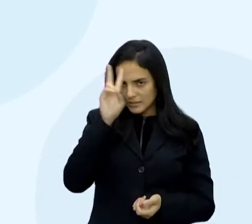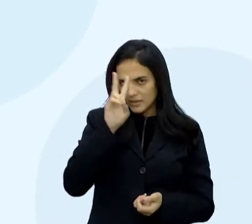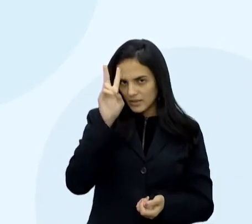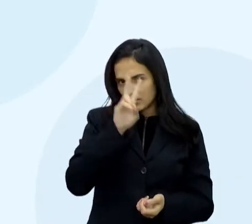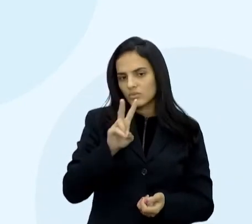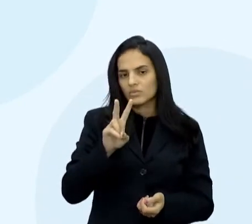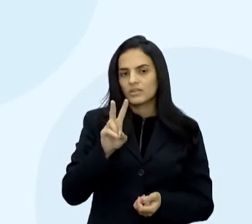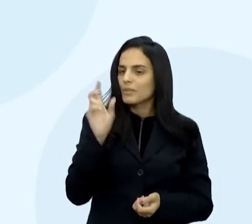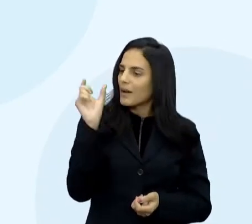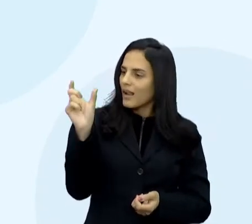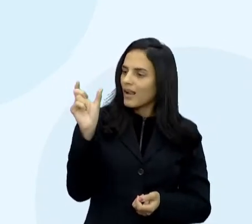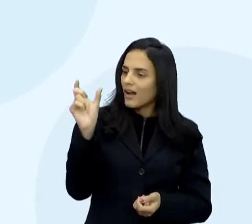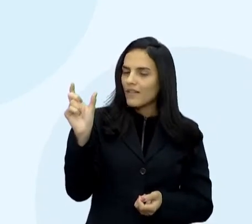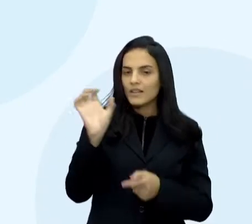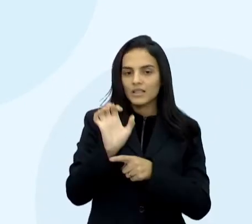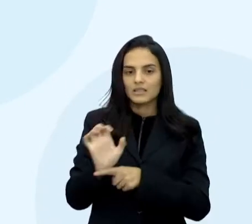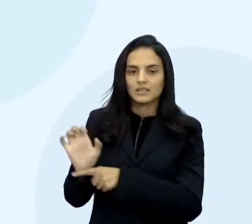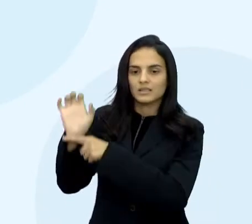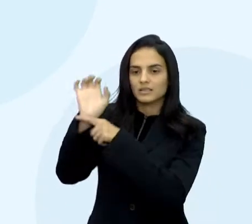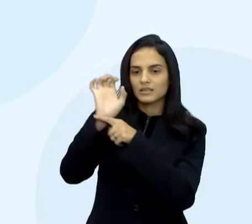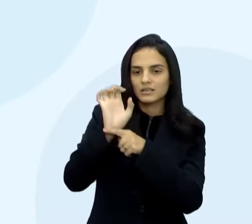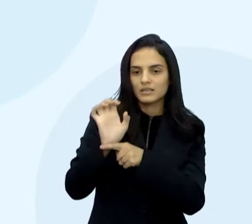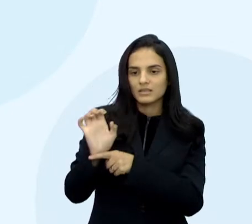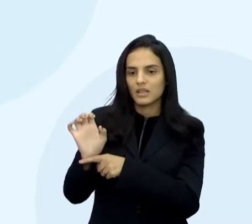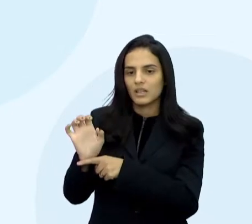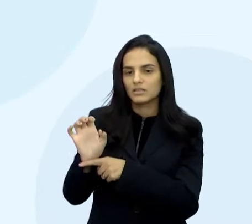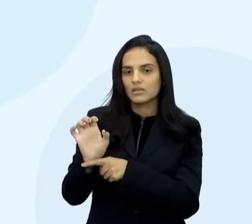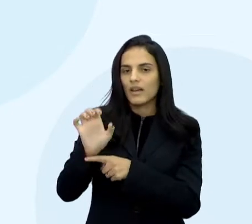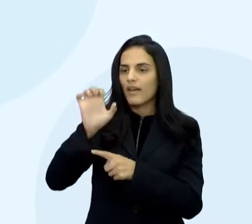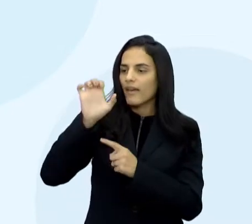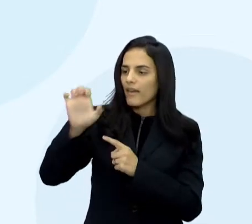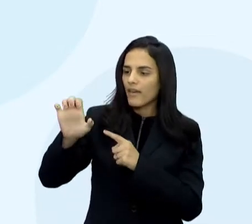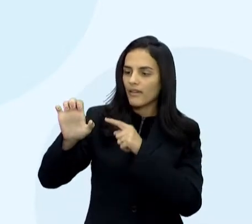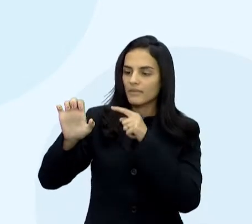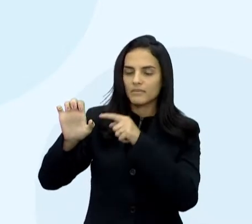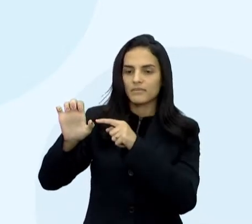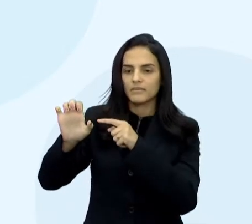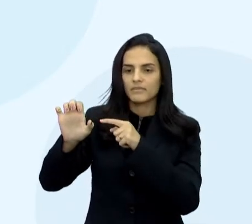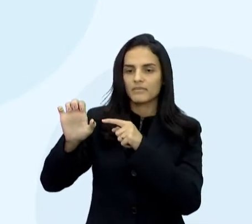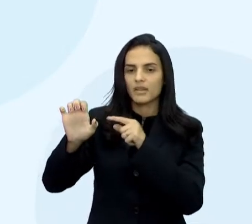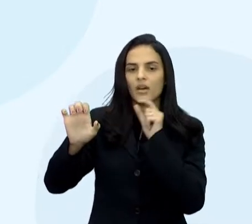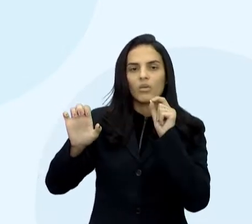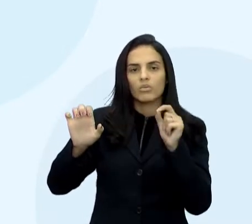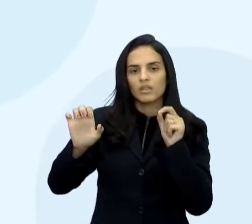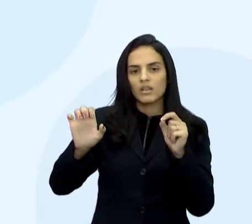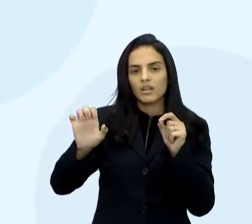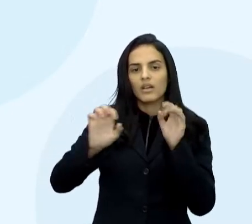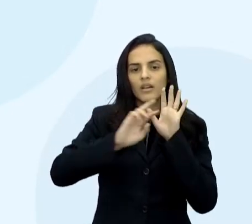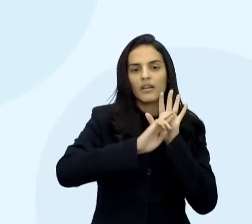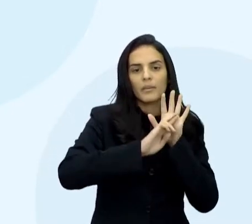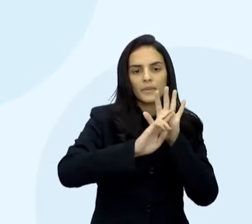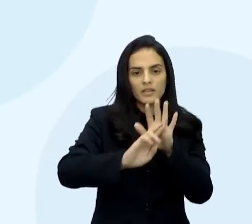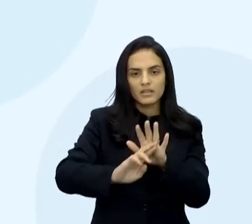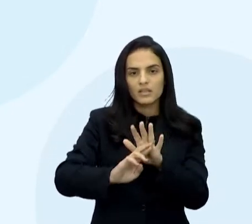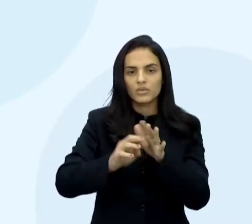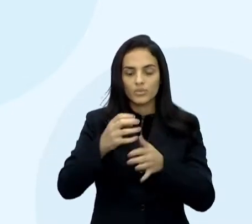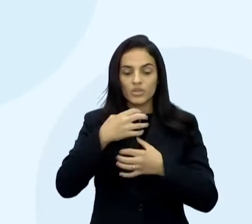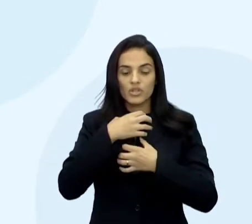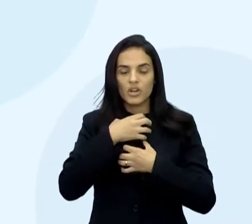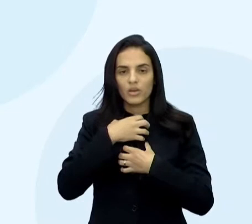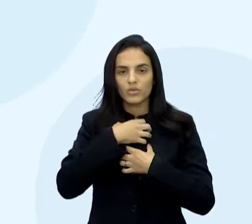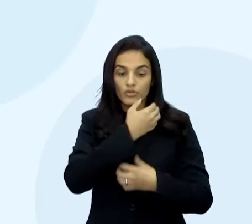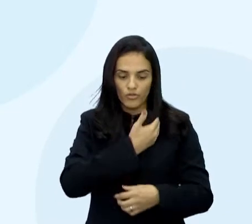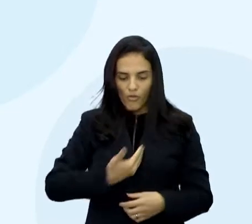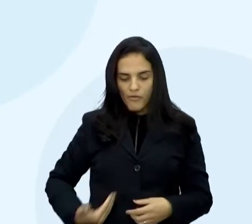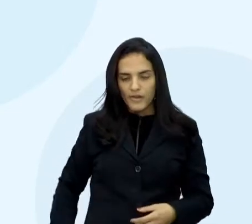em negrito e está com E maiúsculo. Por quê? O E maiúsculo representa forma de governo.